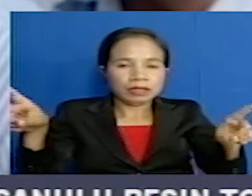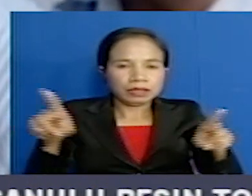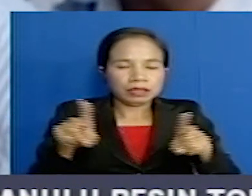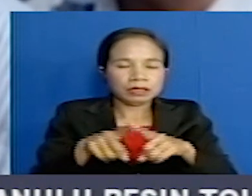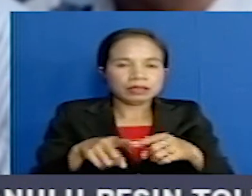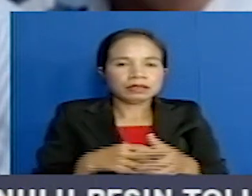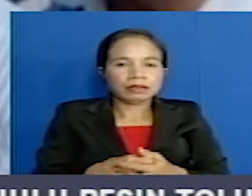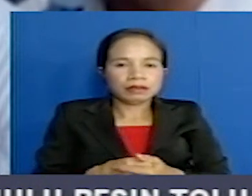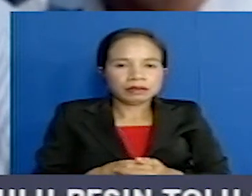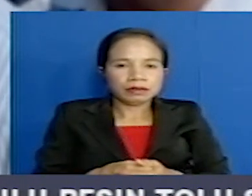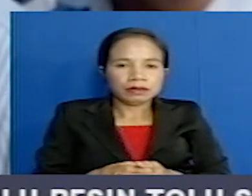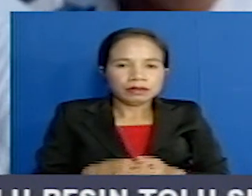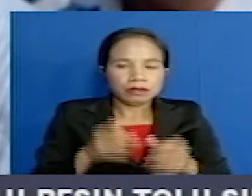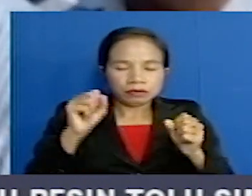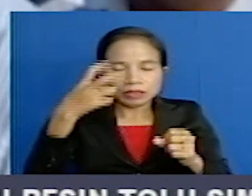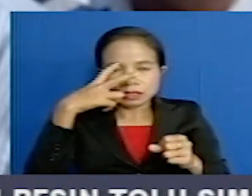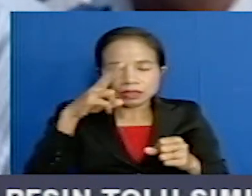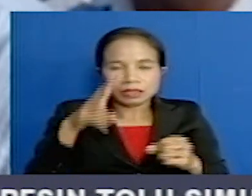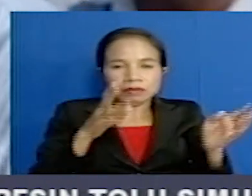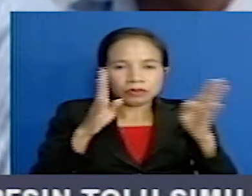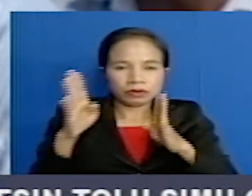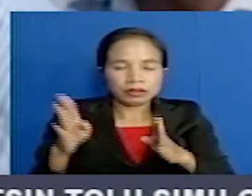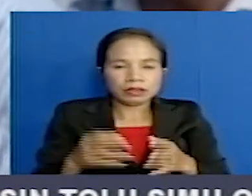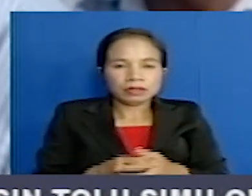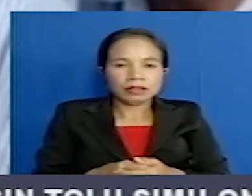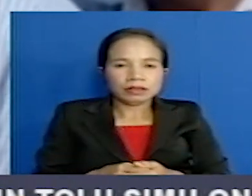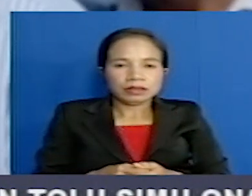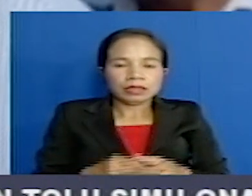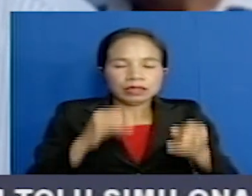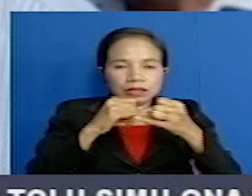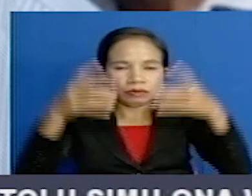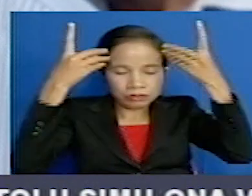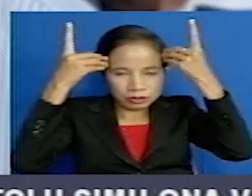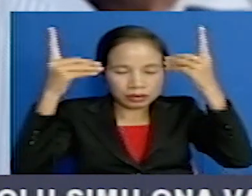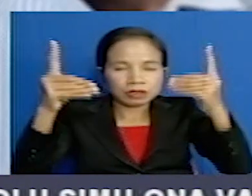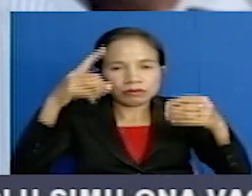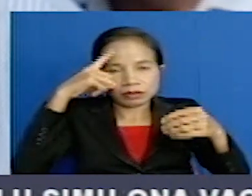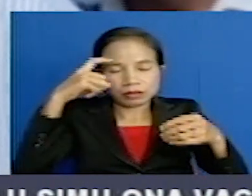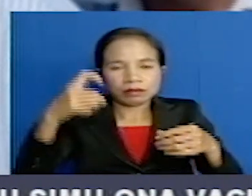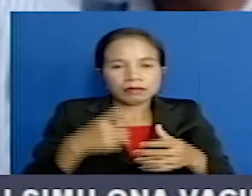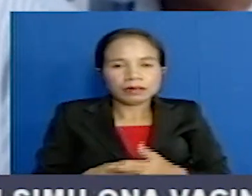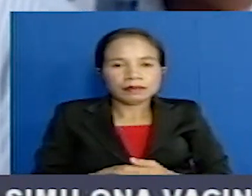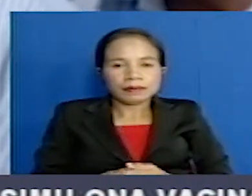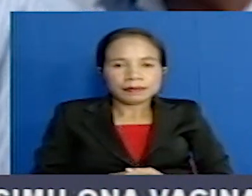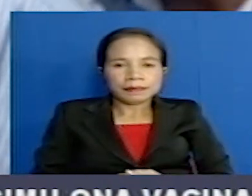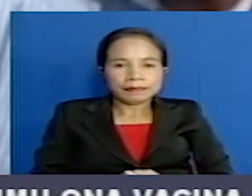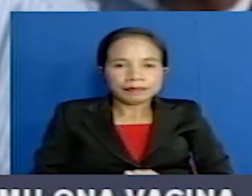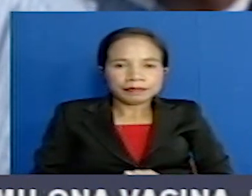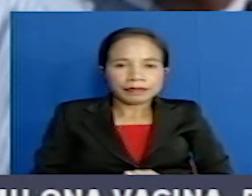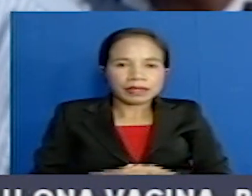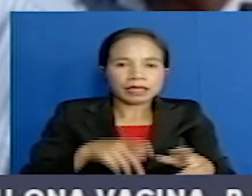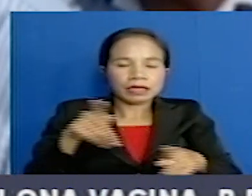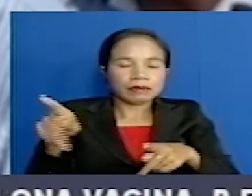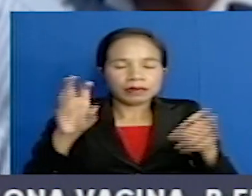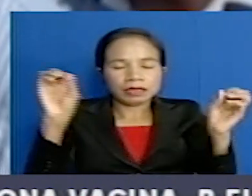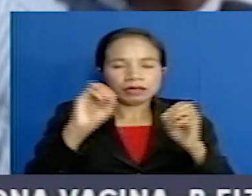voluntários ou nível arrendamento. Mas o processo toma a última decisão, todo despejo, né, também. Ocupantes,